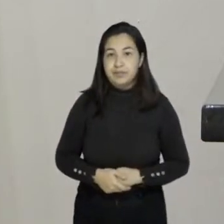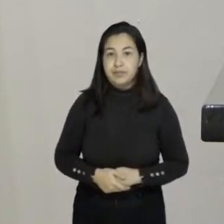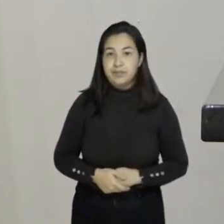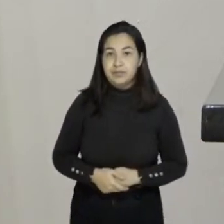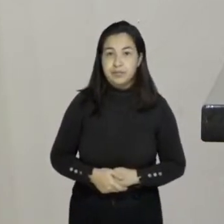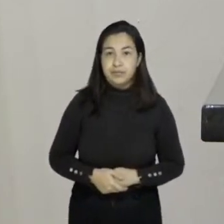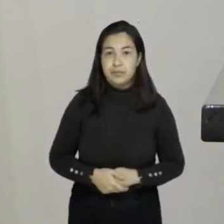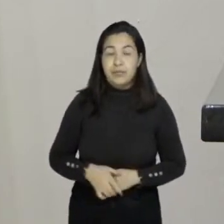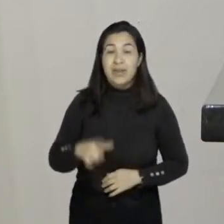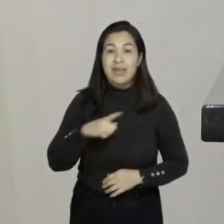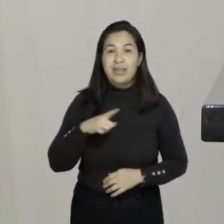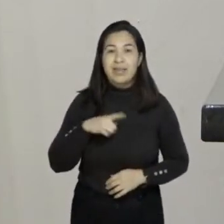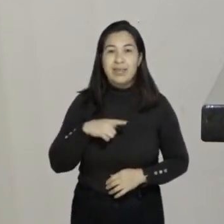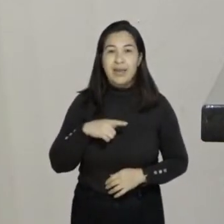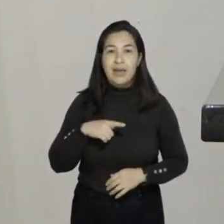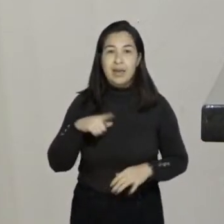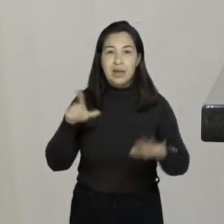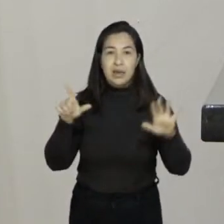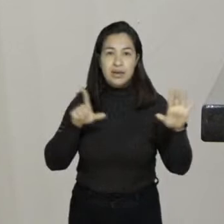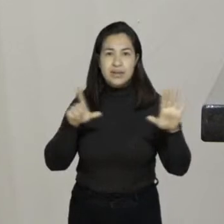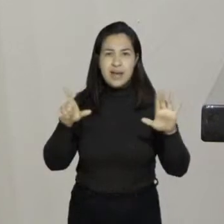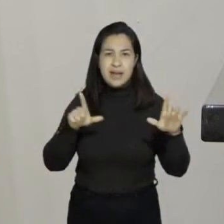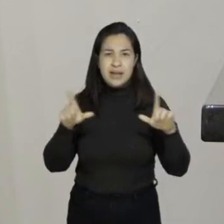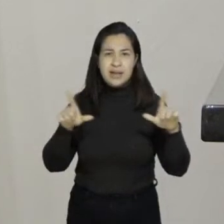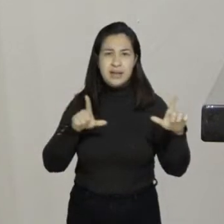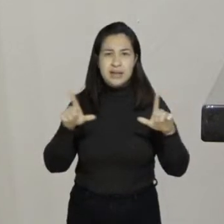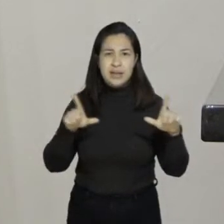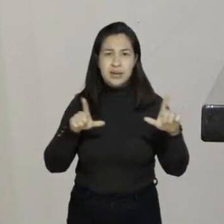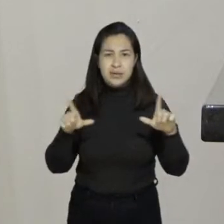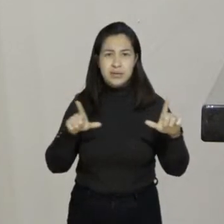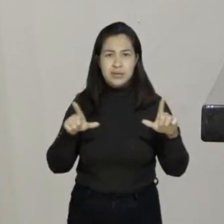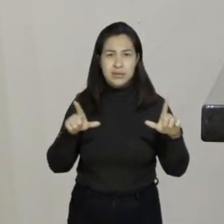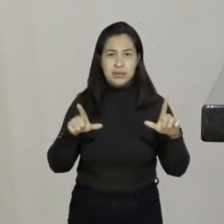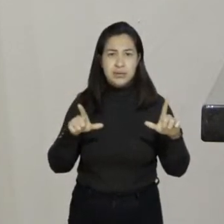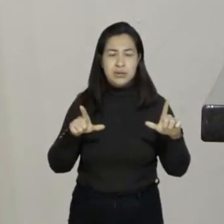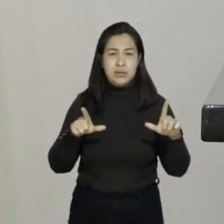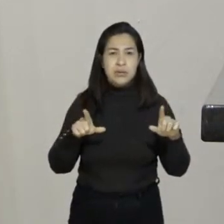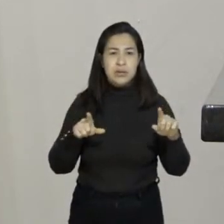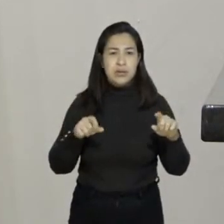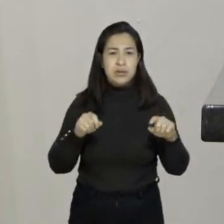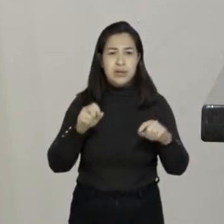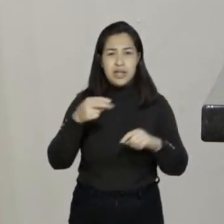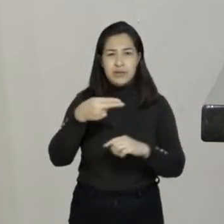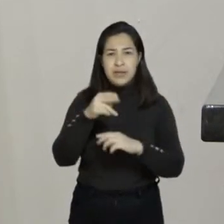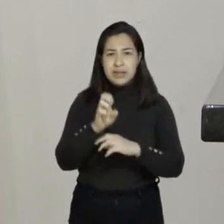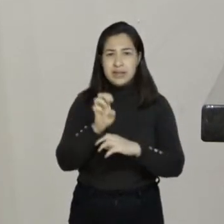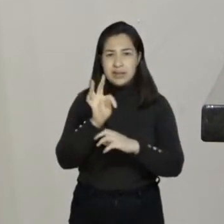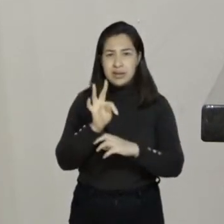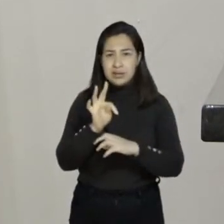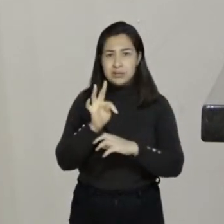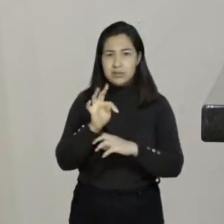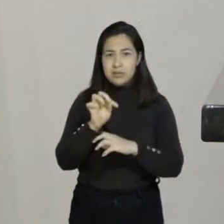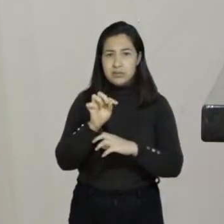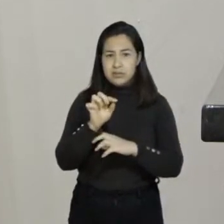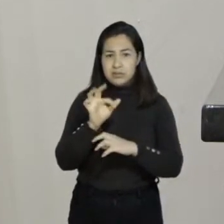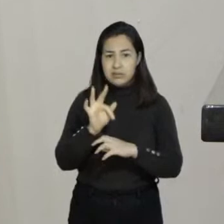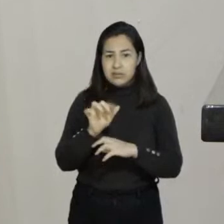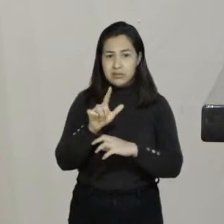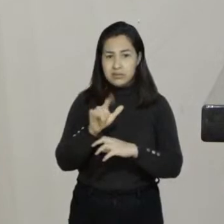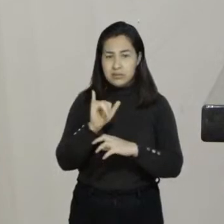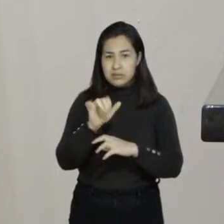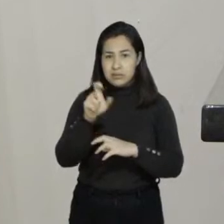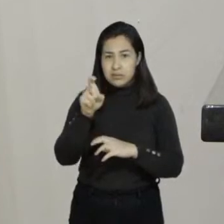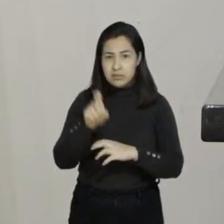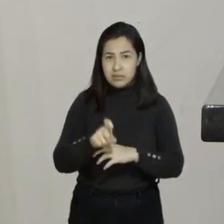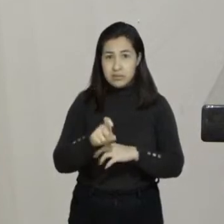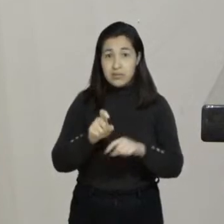tem um seriado no Netflix chamado como viver até os 100 anos ele trata de uma uma